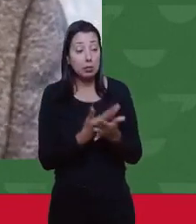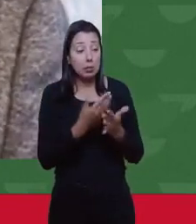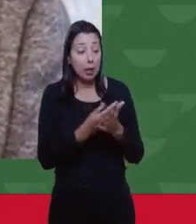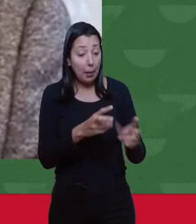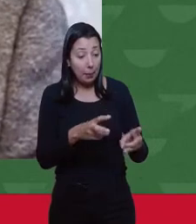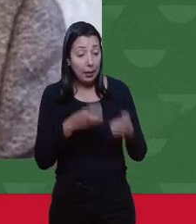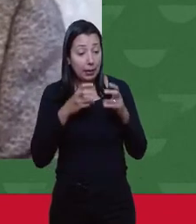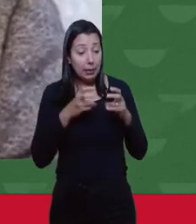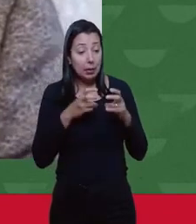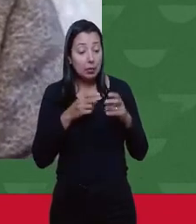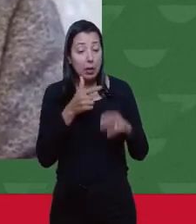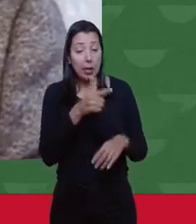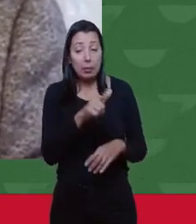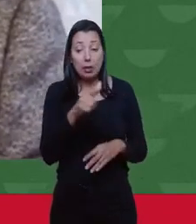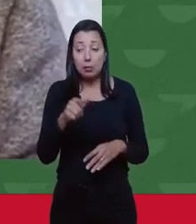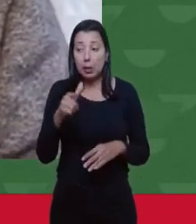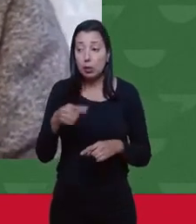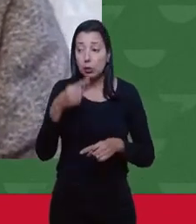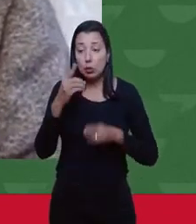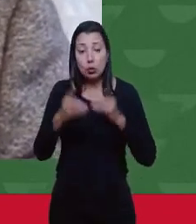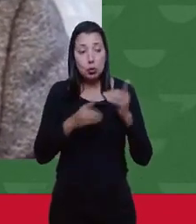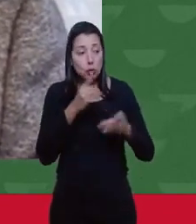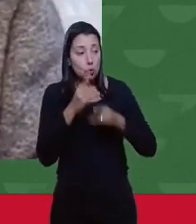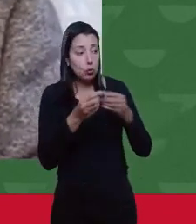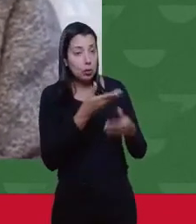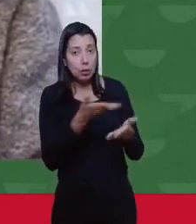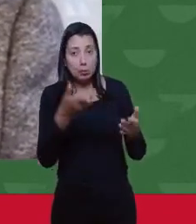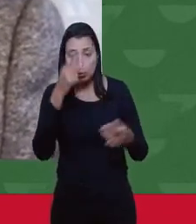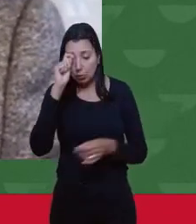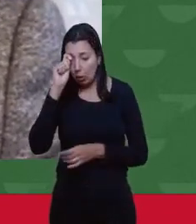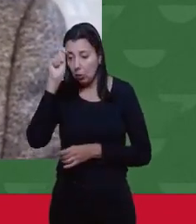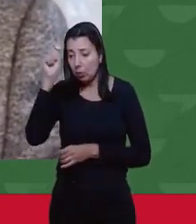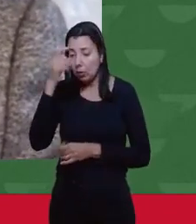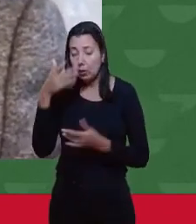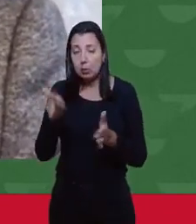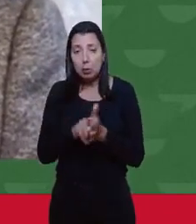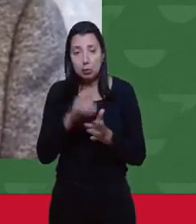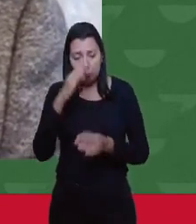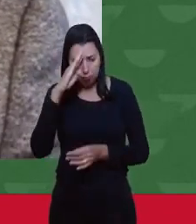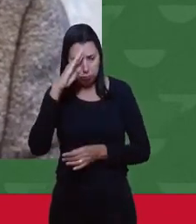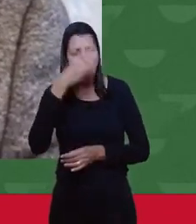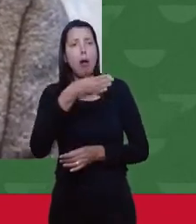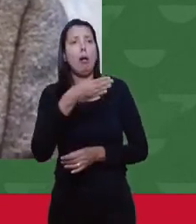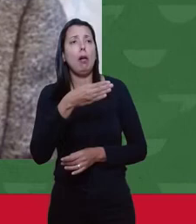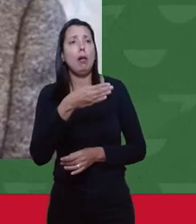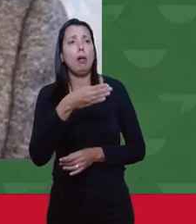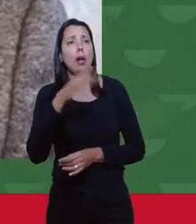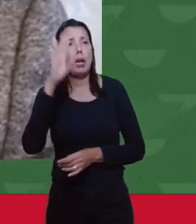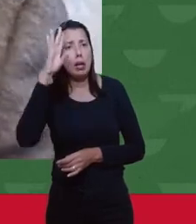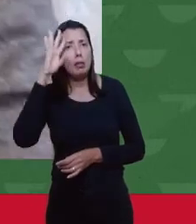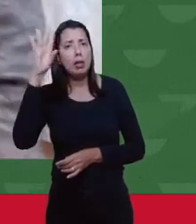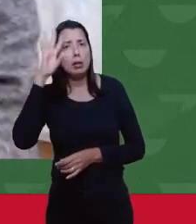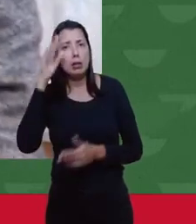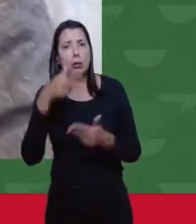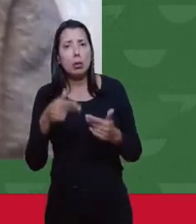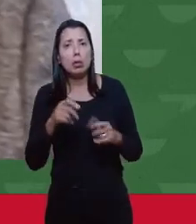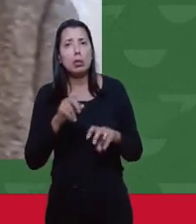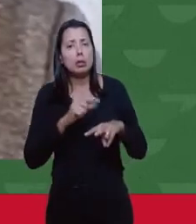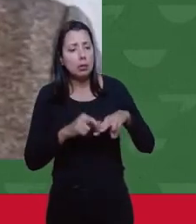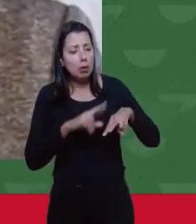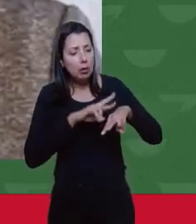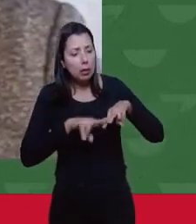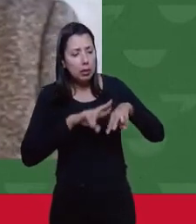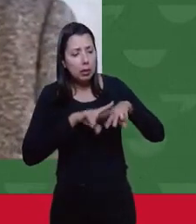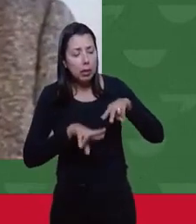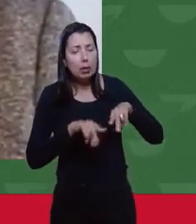percebo uma repetição do discurso desses autoritários da extrema-direita, que é a repetição das questões de sexualidade e gênero,